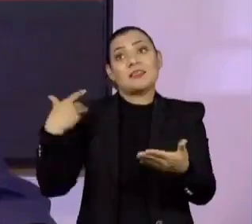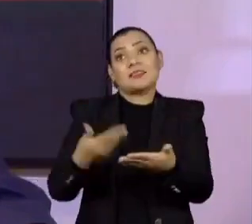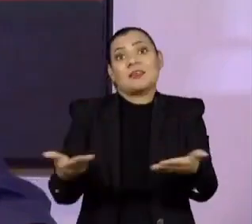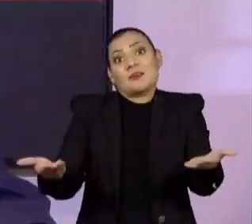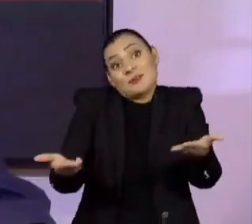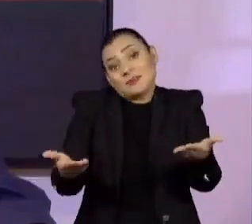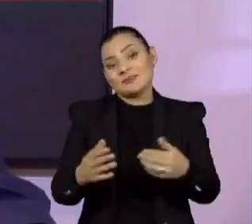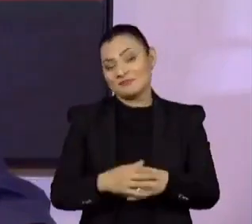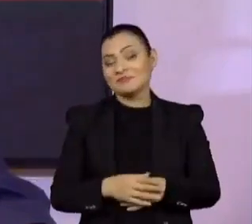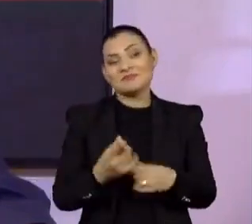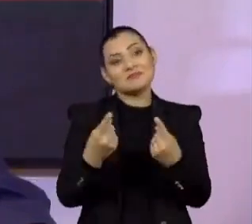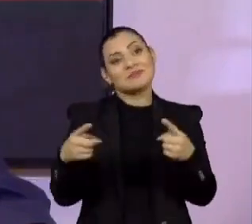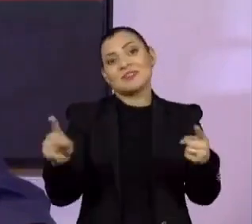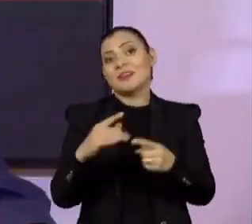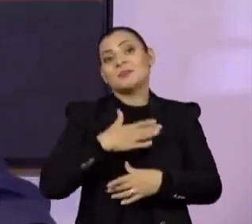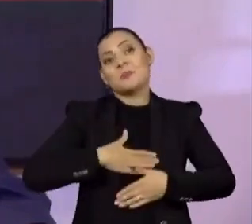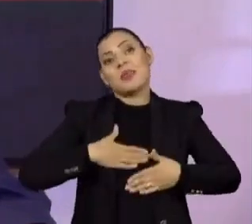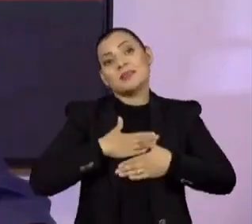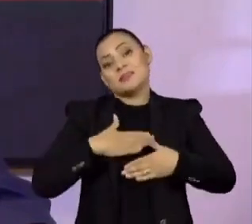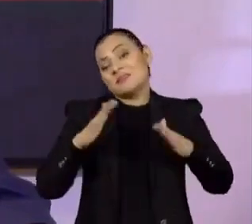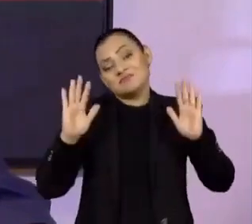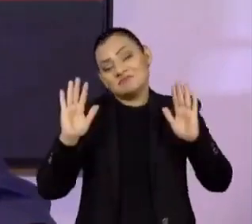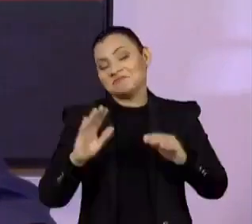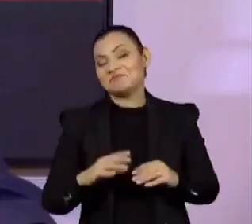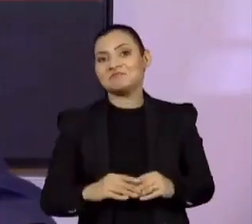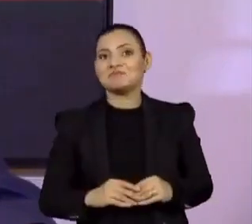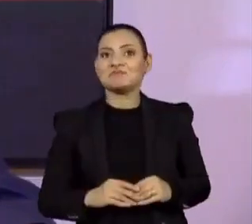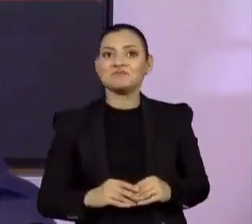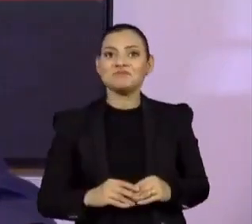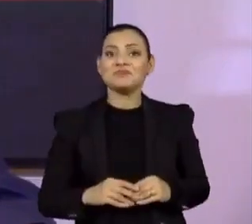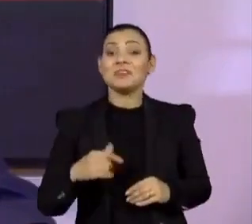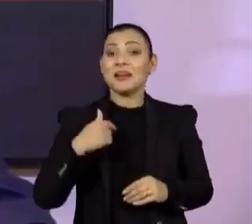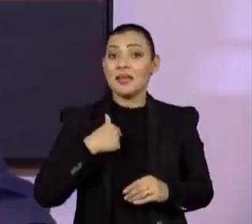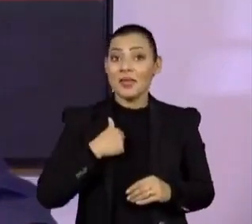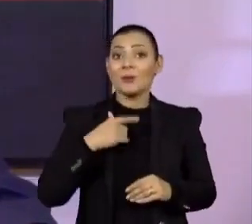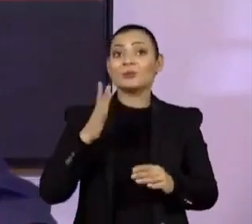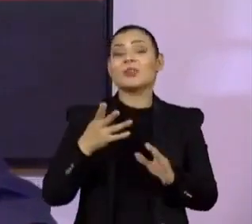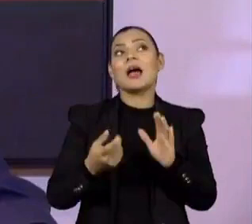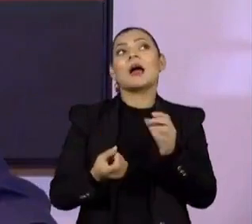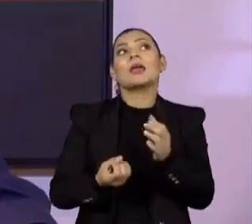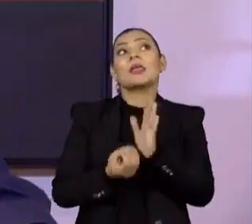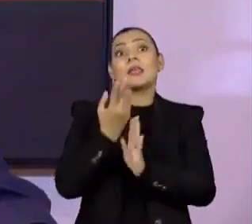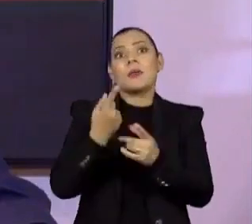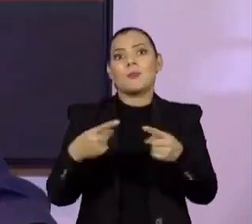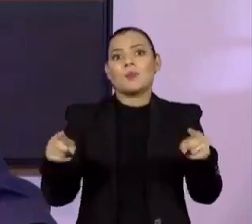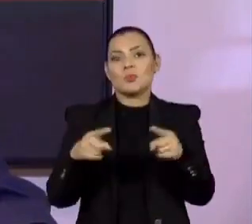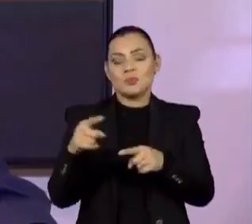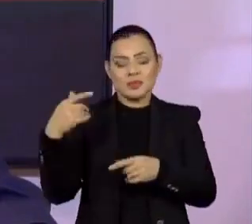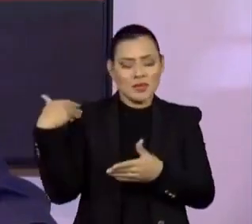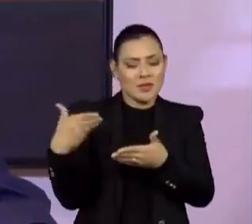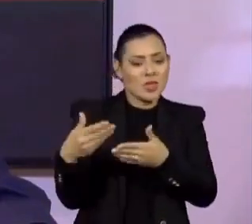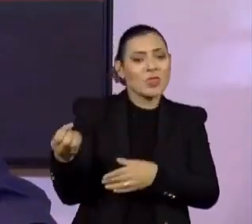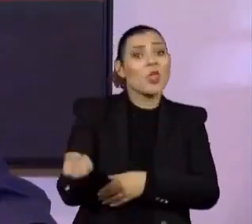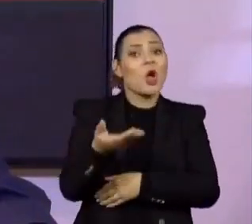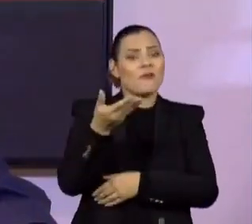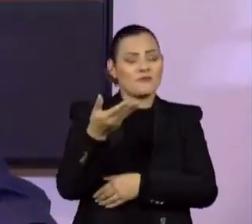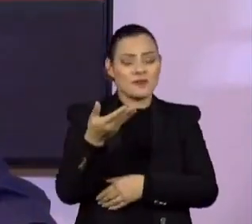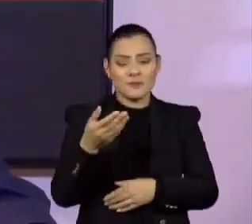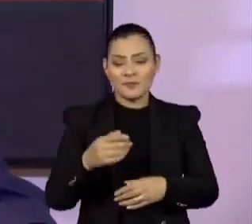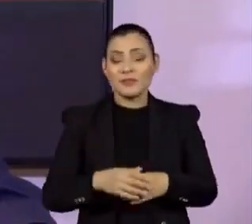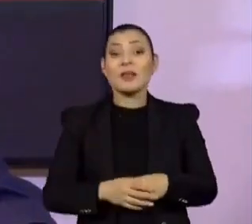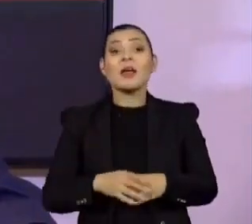hoje, e canto com prazer. Recentemente eu criei uma, que é... Eu fiz uma nova que